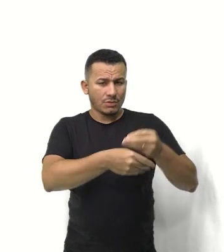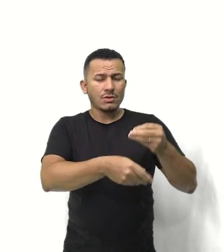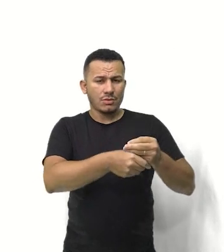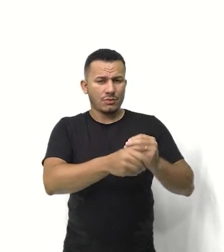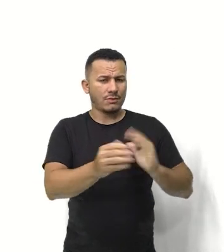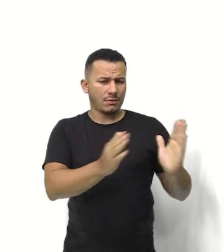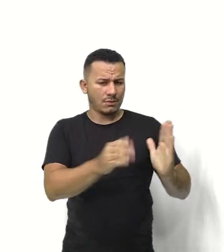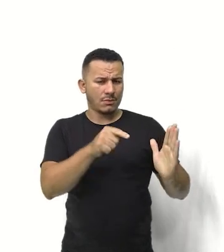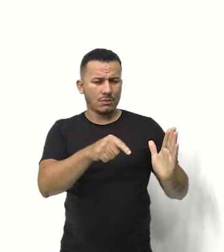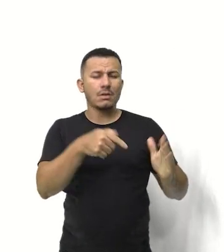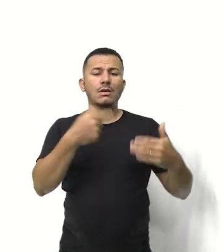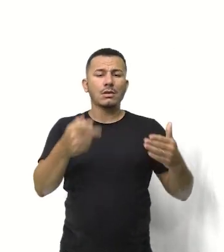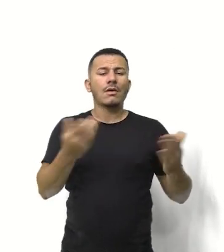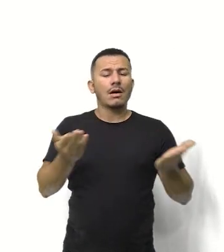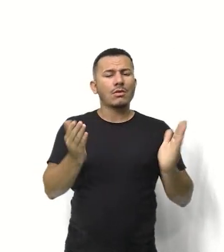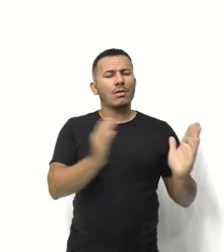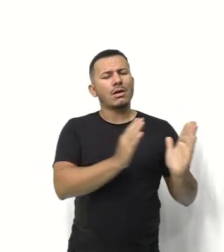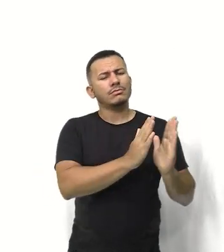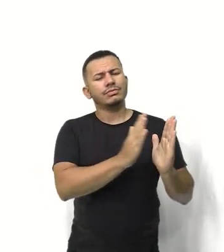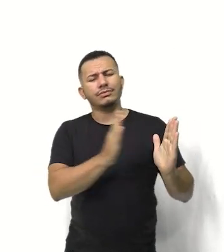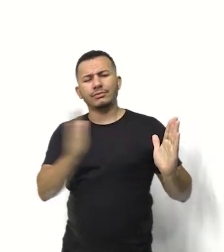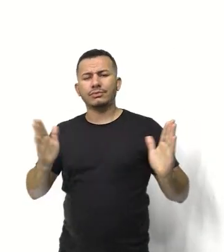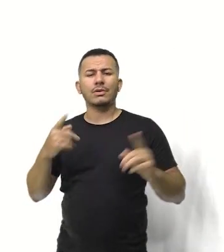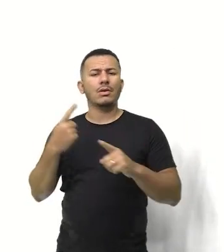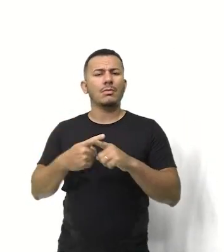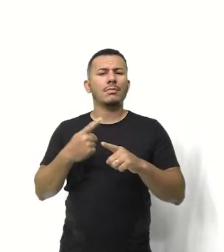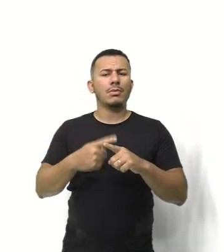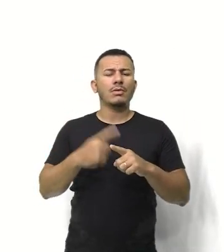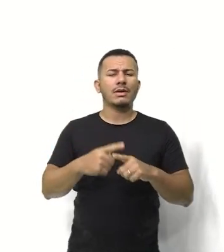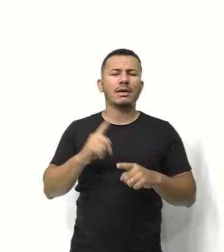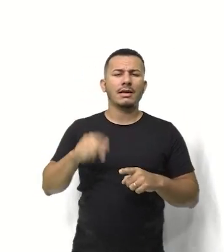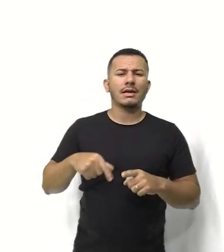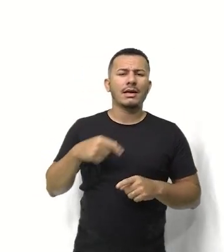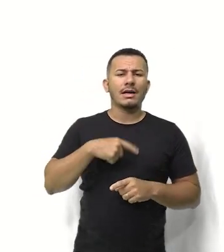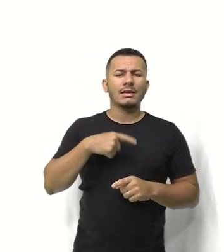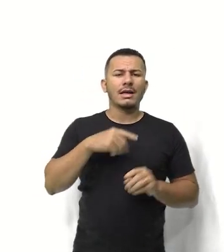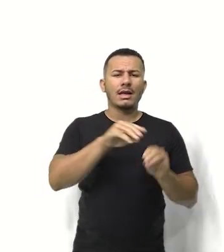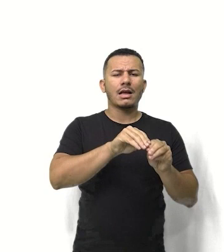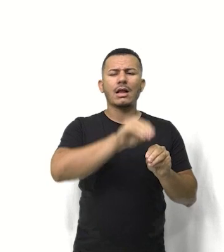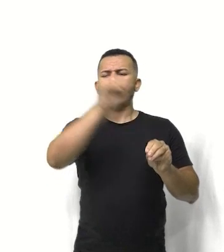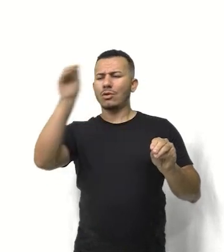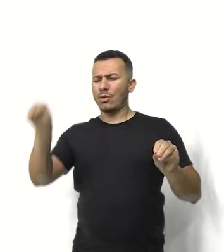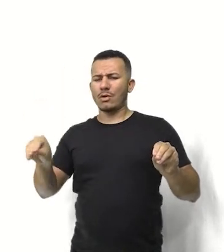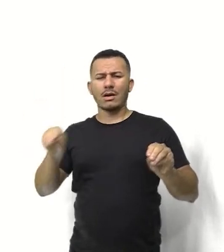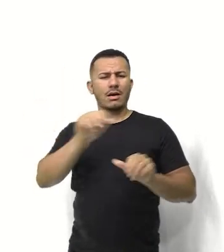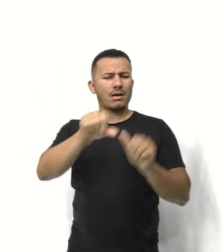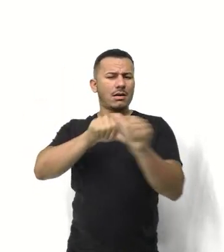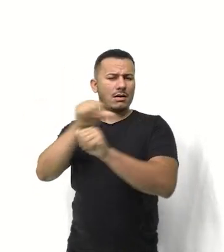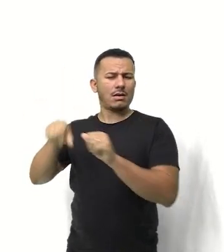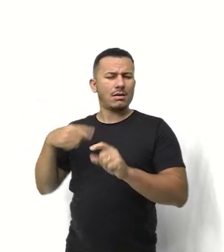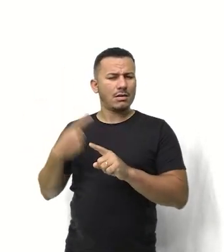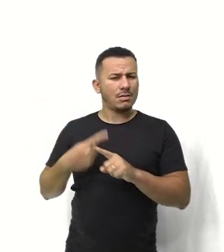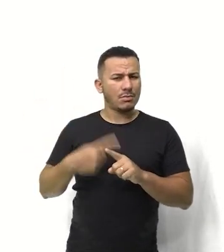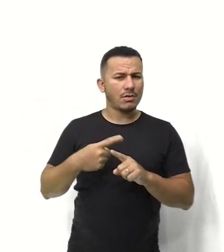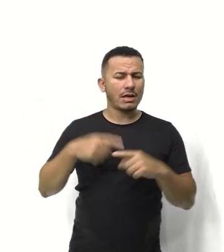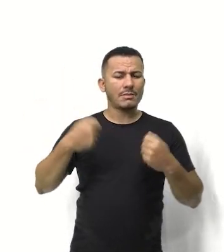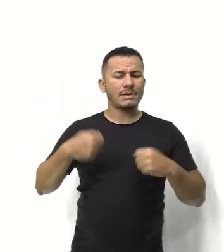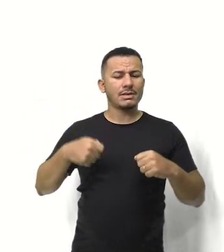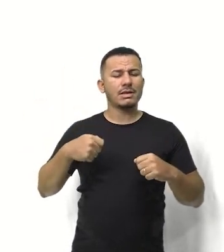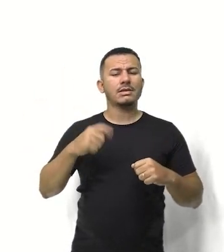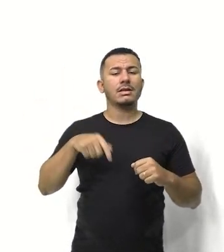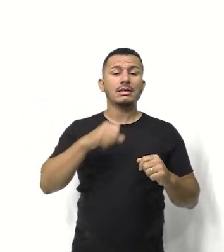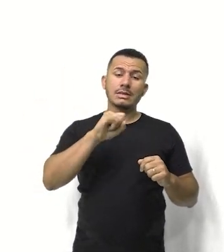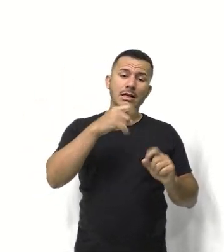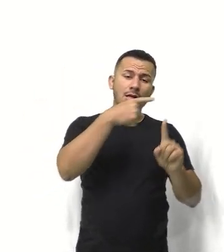princípio aditivo. E aí você vai entender o porquê dessa história de jogar para o outro lado, que ele